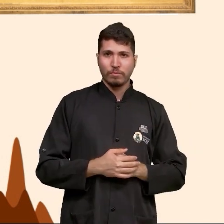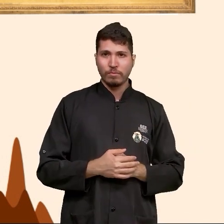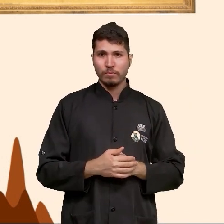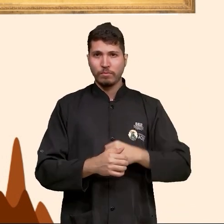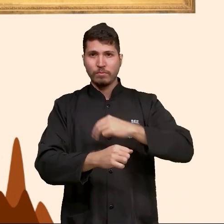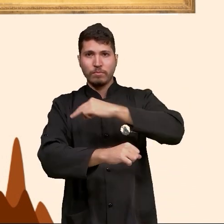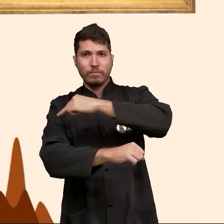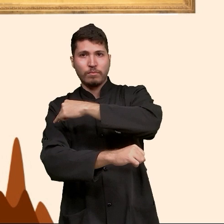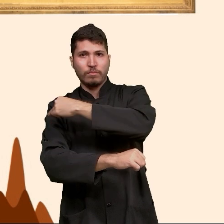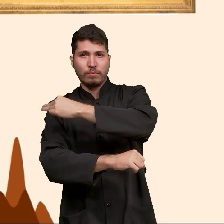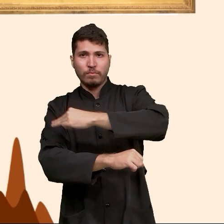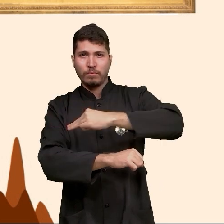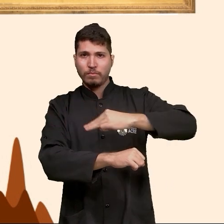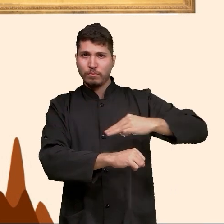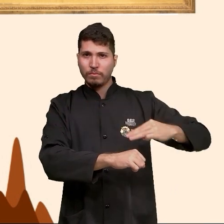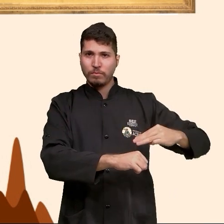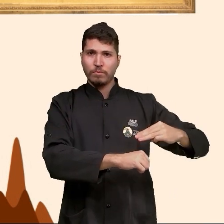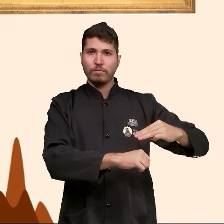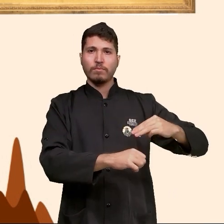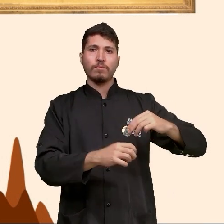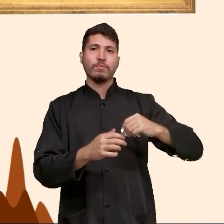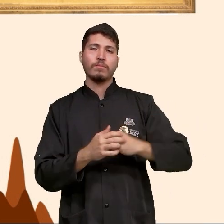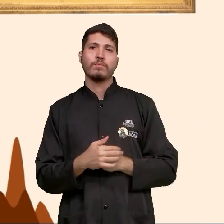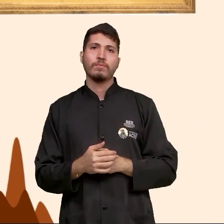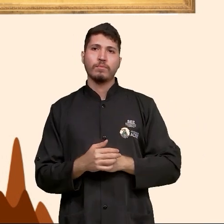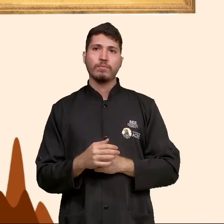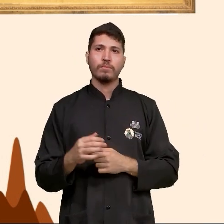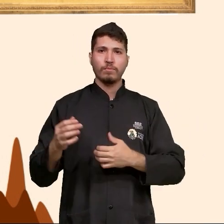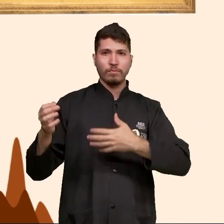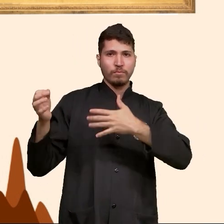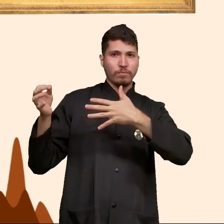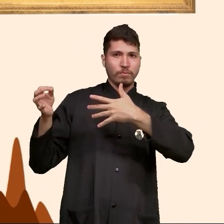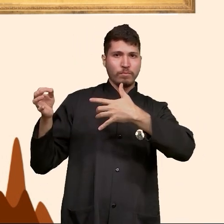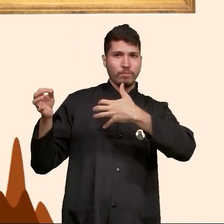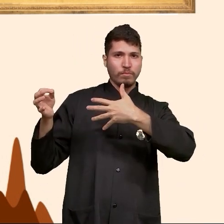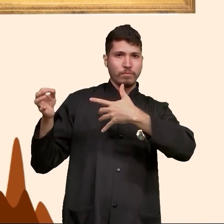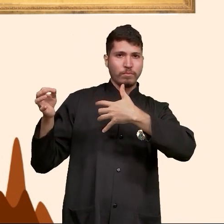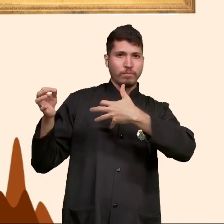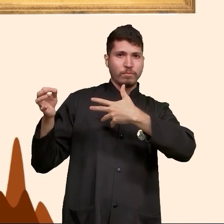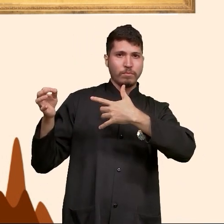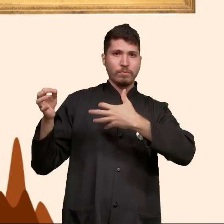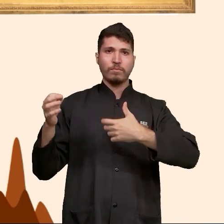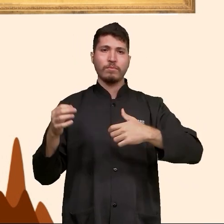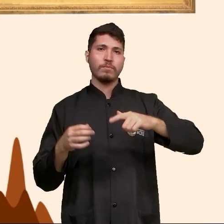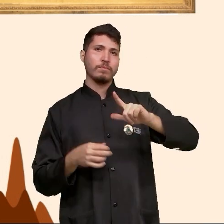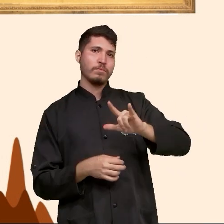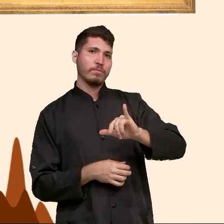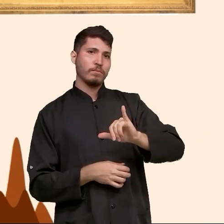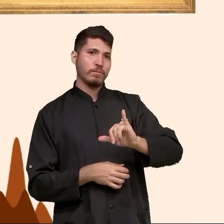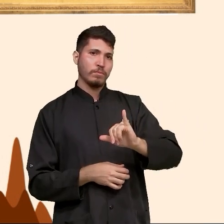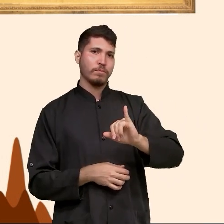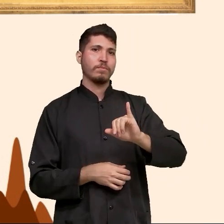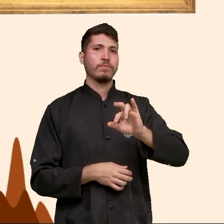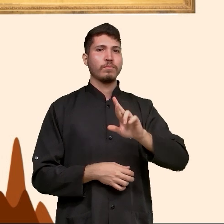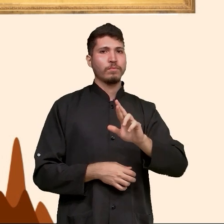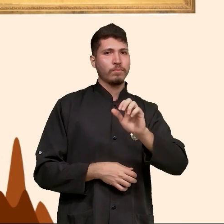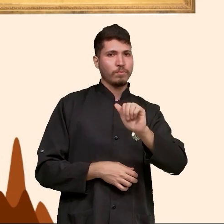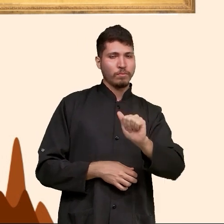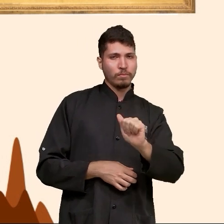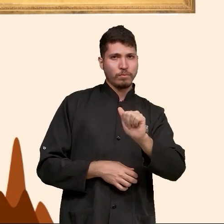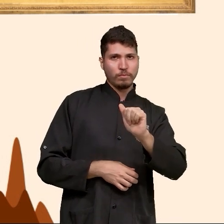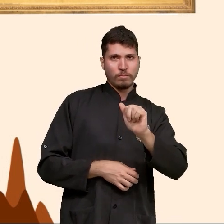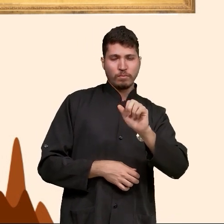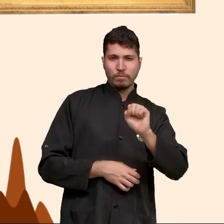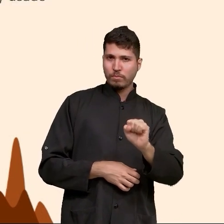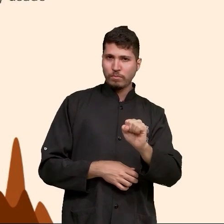que você memorize bem essa arte visual aí que representa a música para você poder responder as